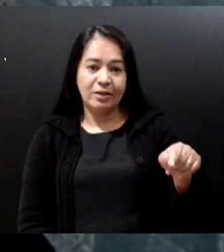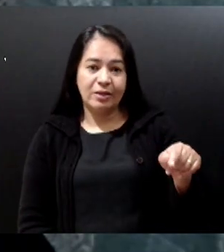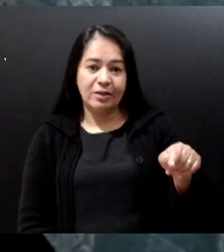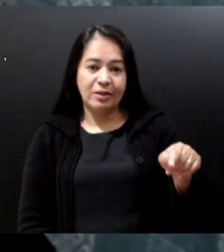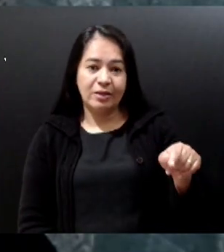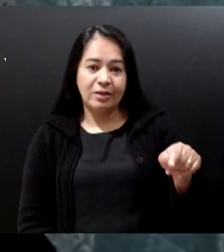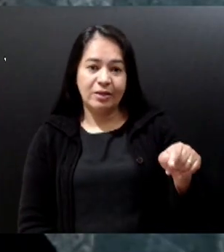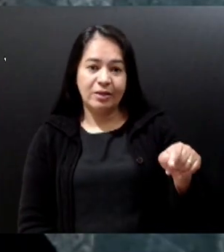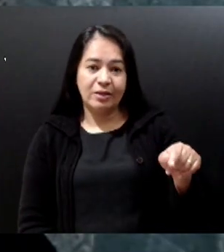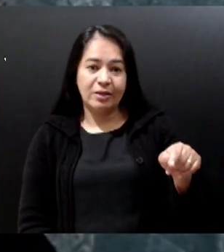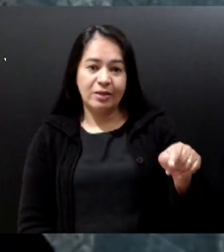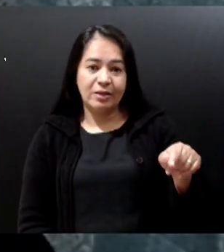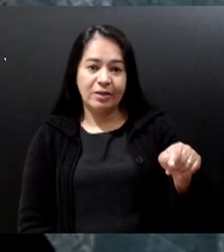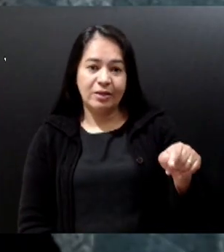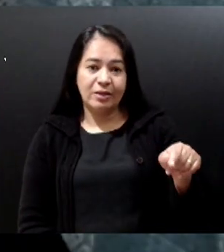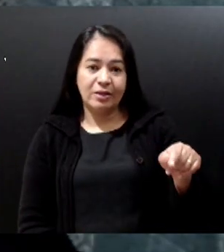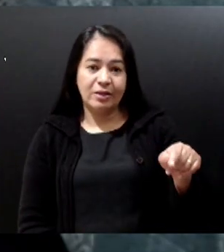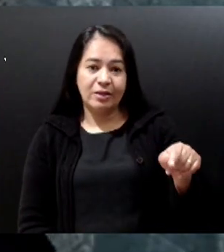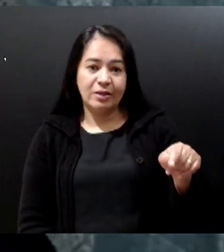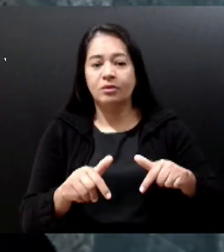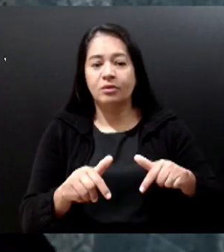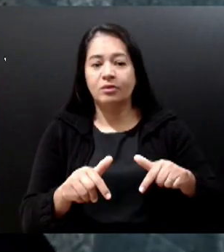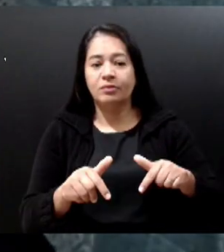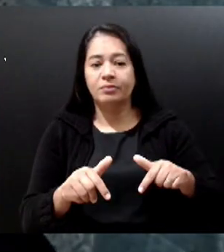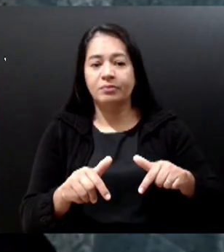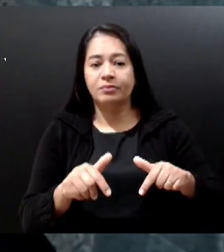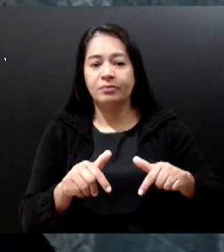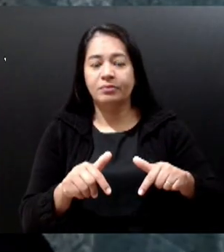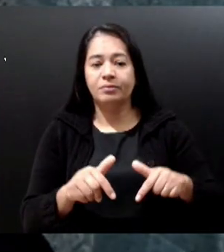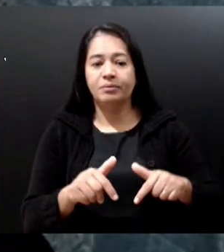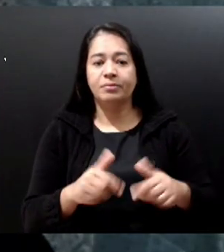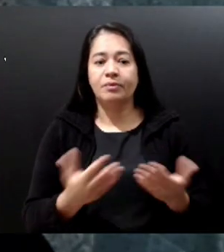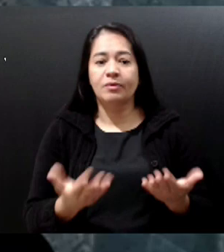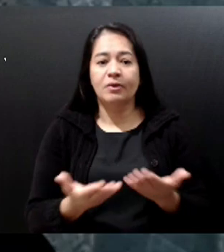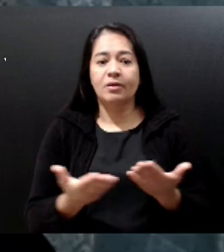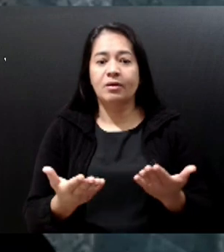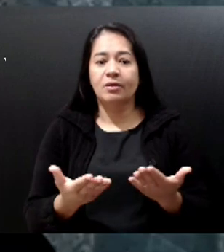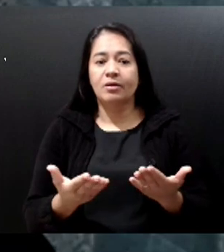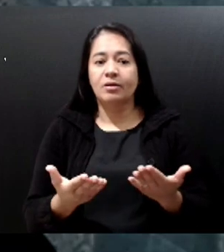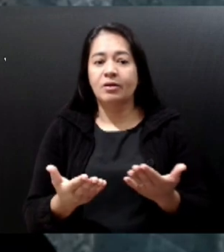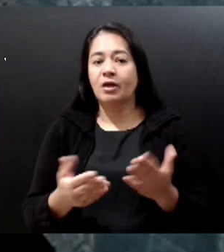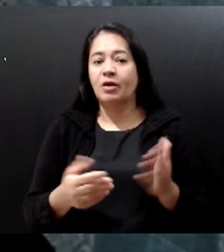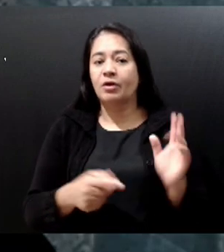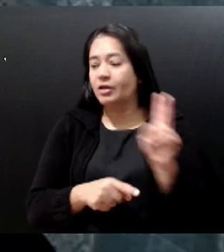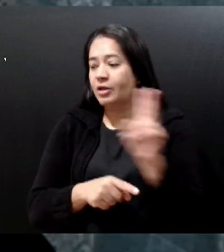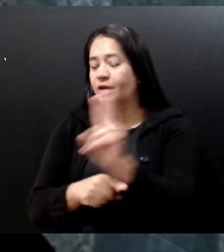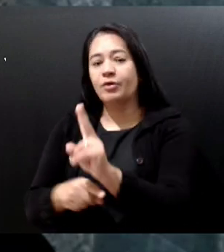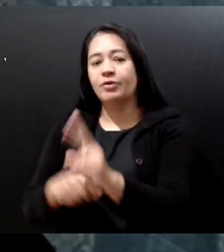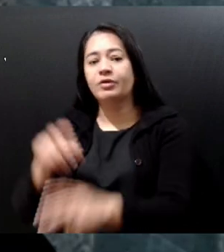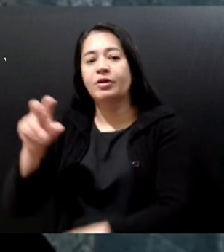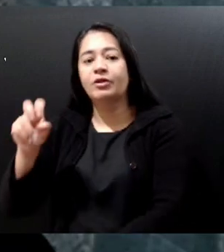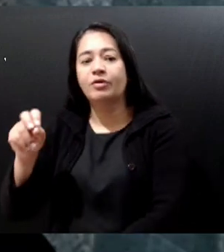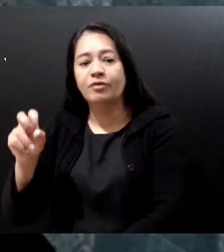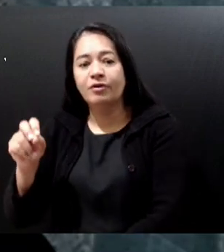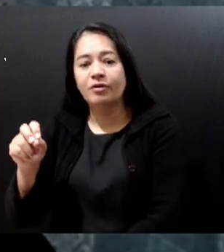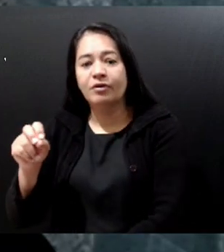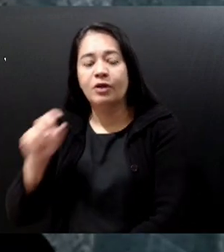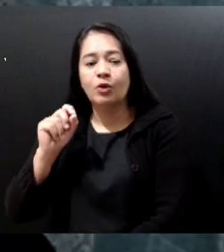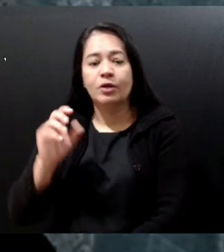velha, falece. E o que aconteceu? Os avós não tinham condições de